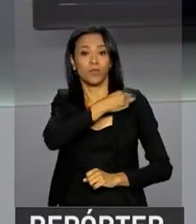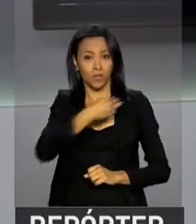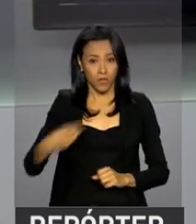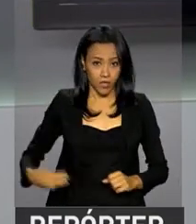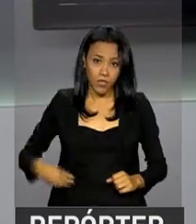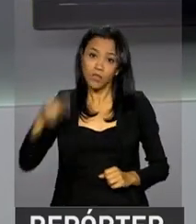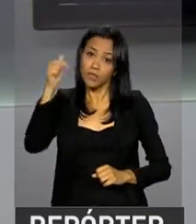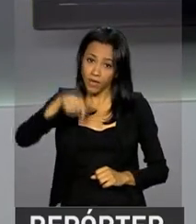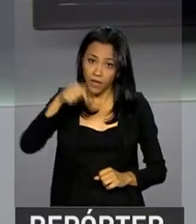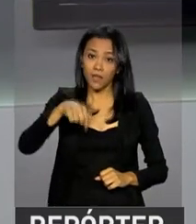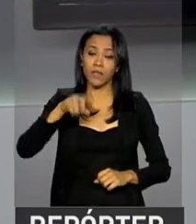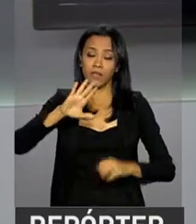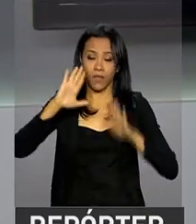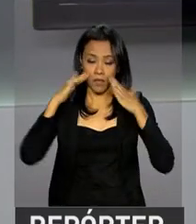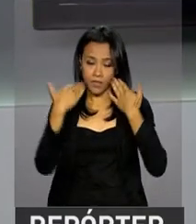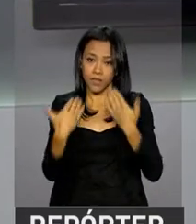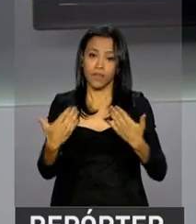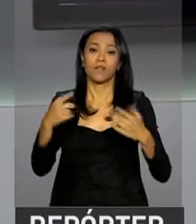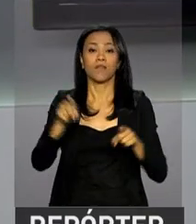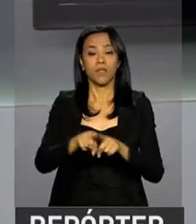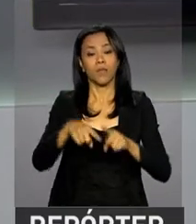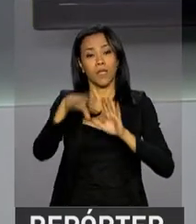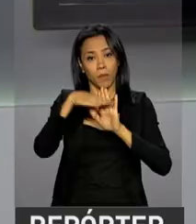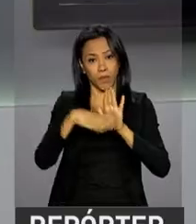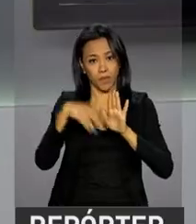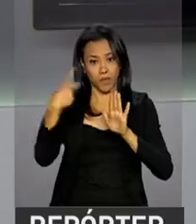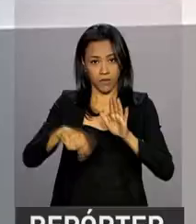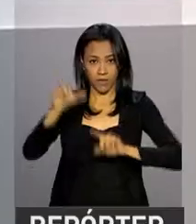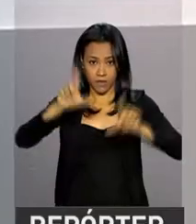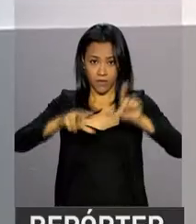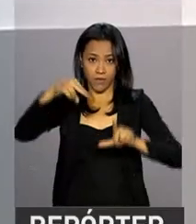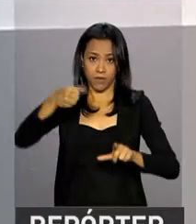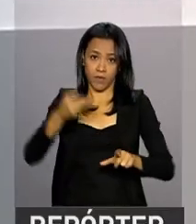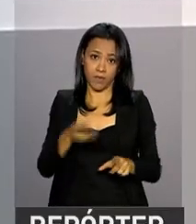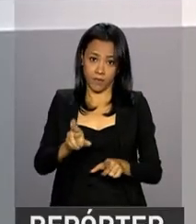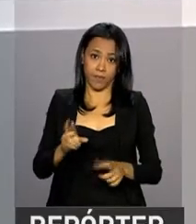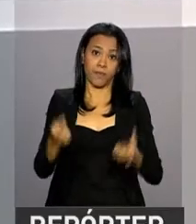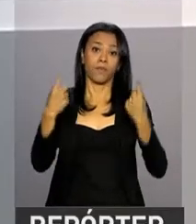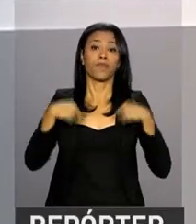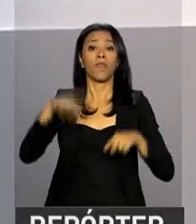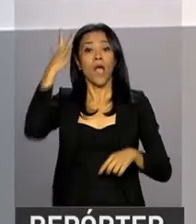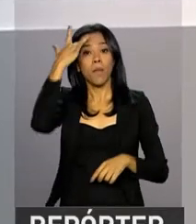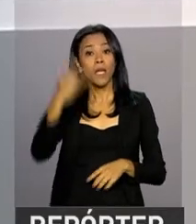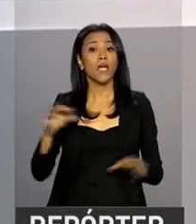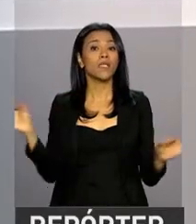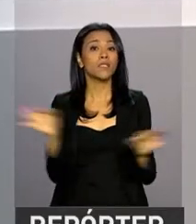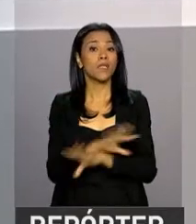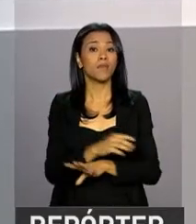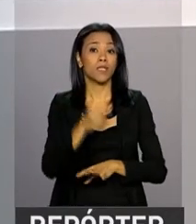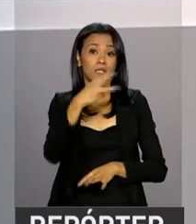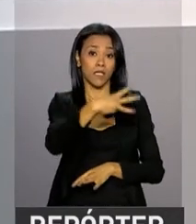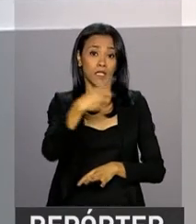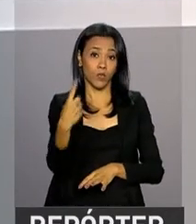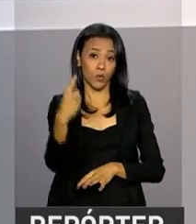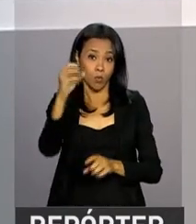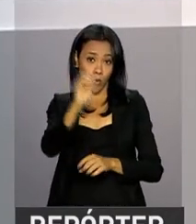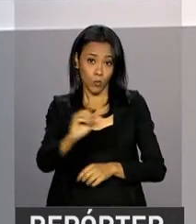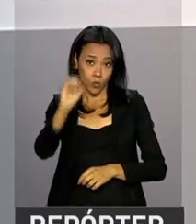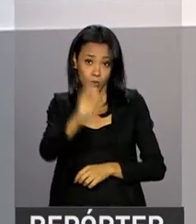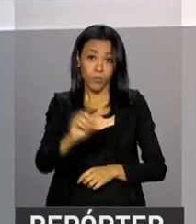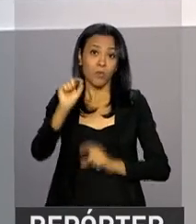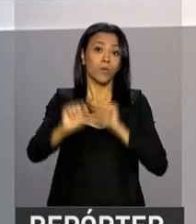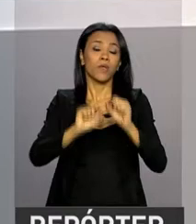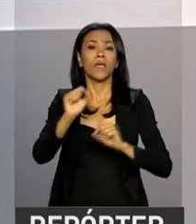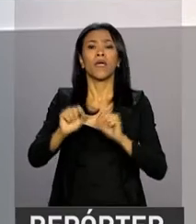nossos boletins de hora em hora e também na programação aqui da nbr termina amanhã 31 de outubro prazo para adesão ao programa